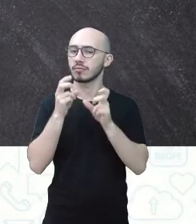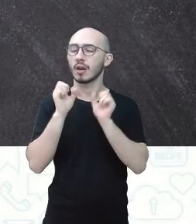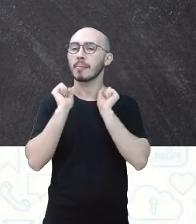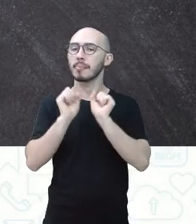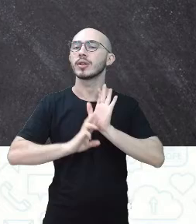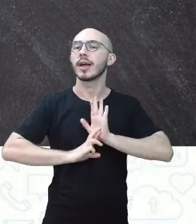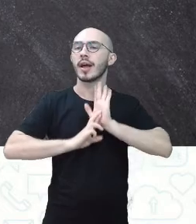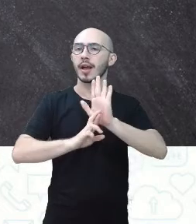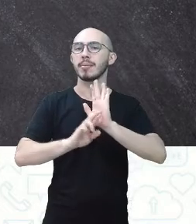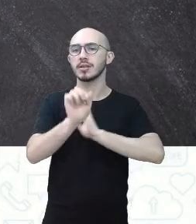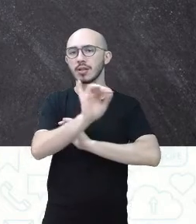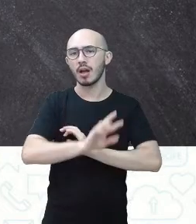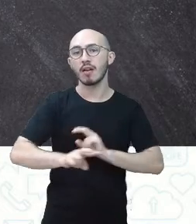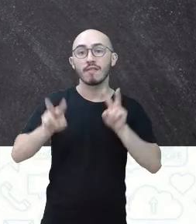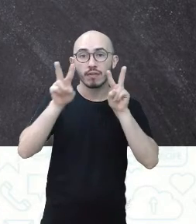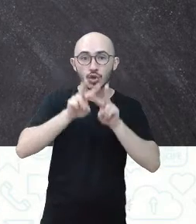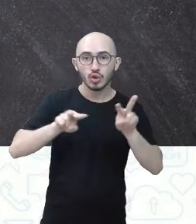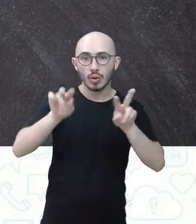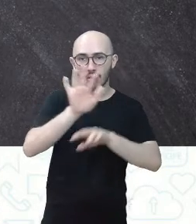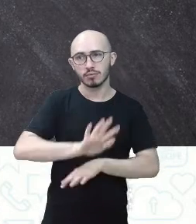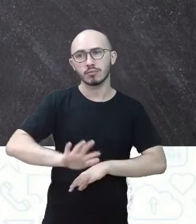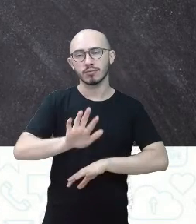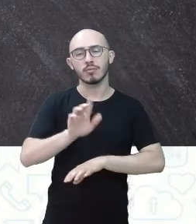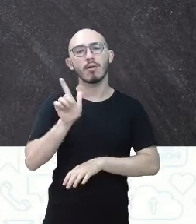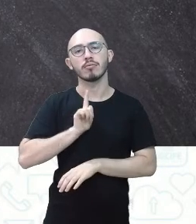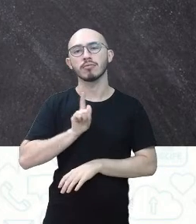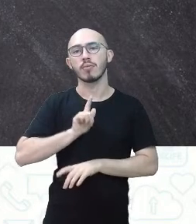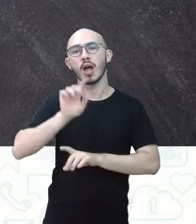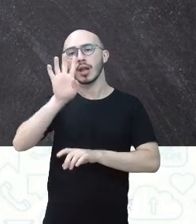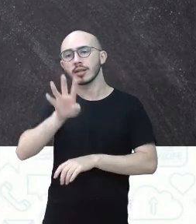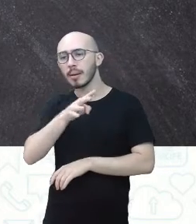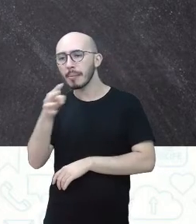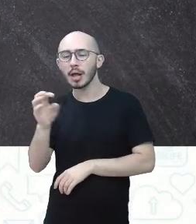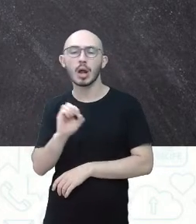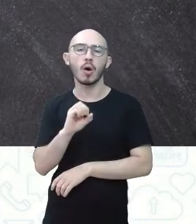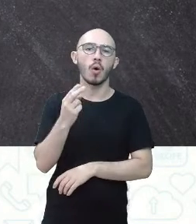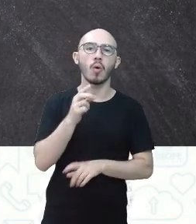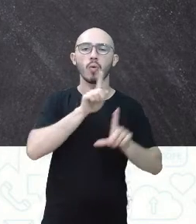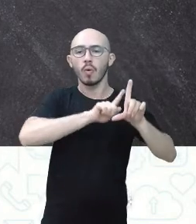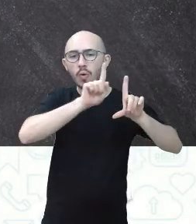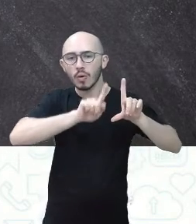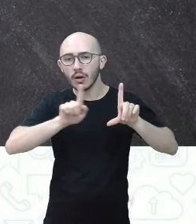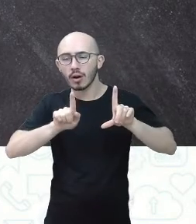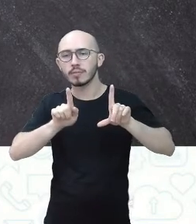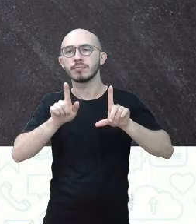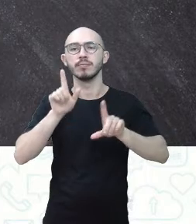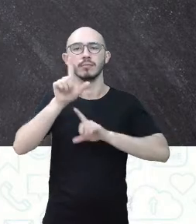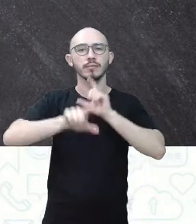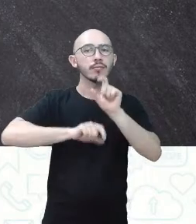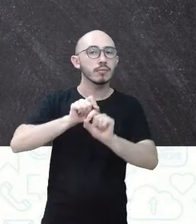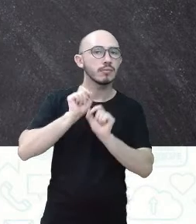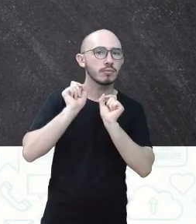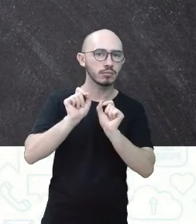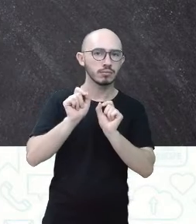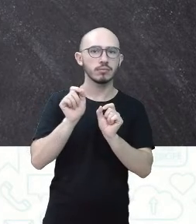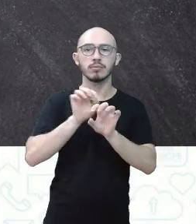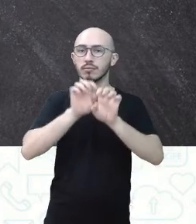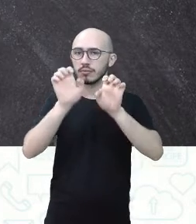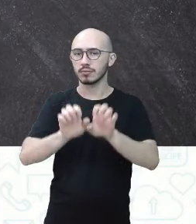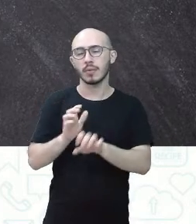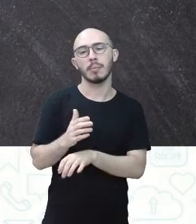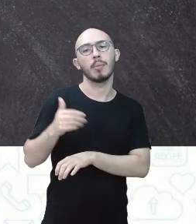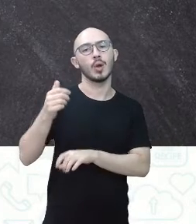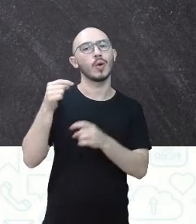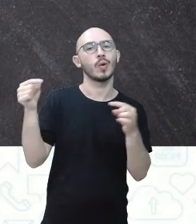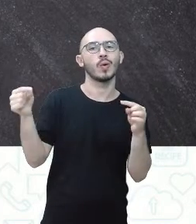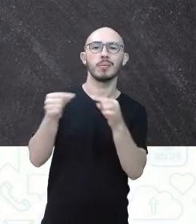representar visualmente uma pesquisa através de uma tabela ou de um gráfico, escolhendo logicamente aí qual que é a estrutura melhor para fazer